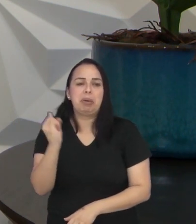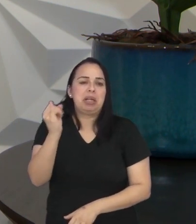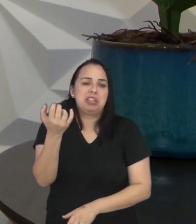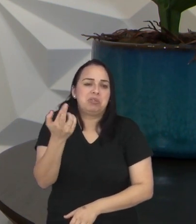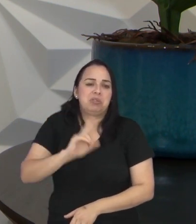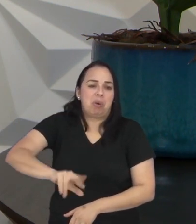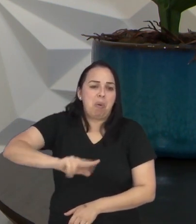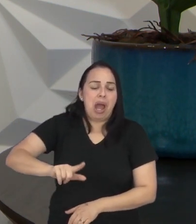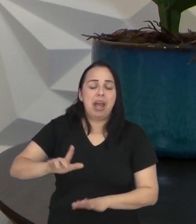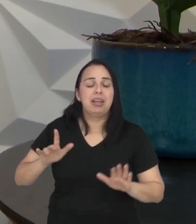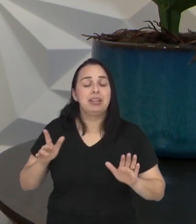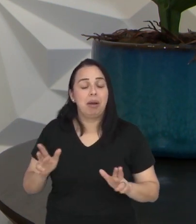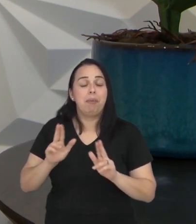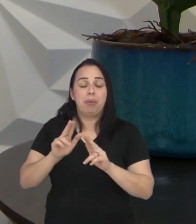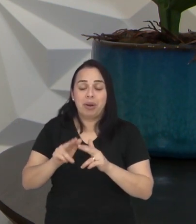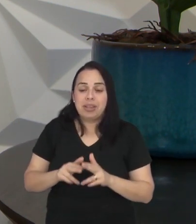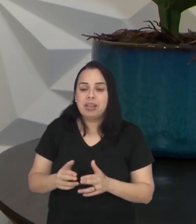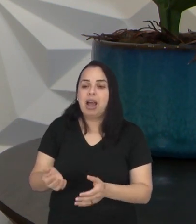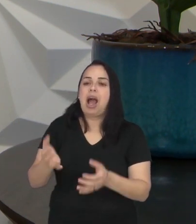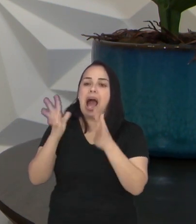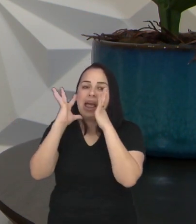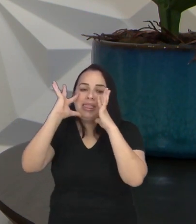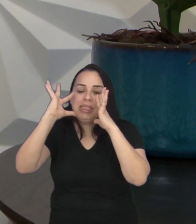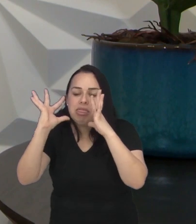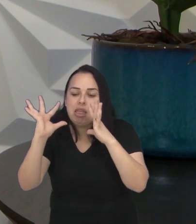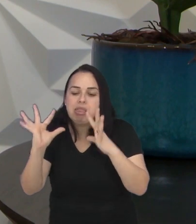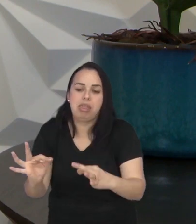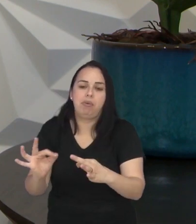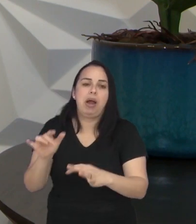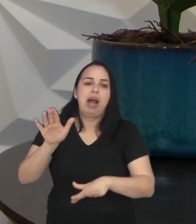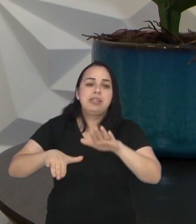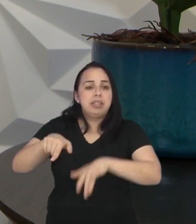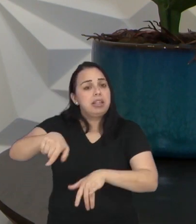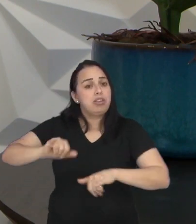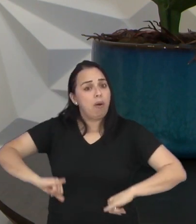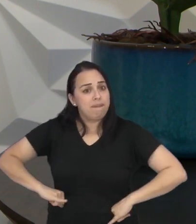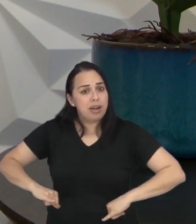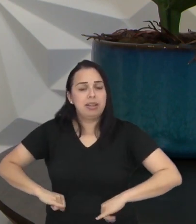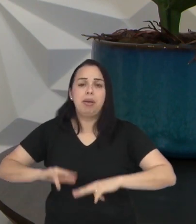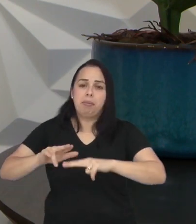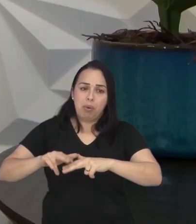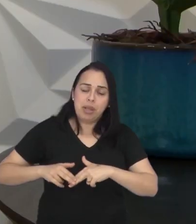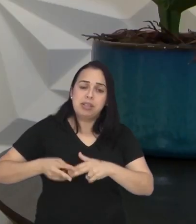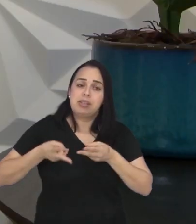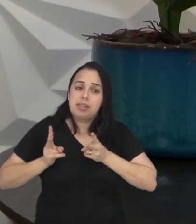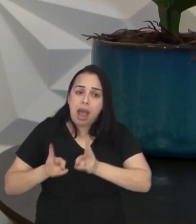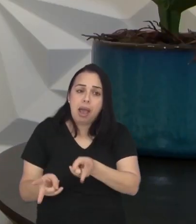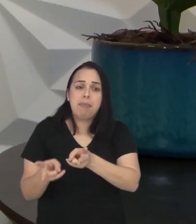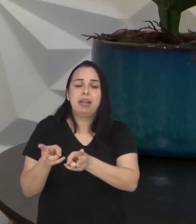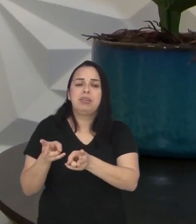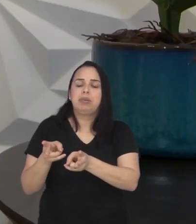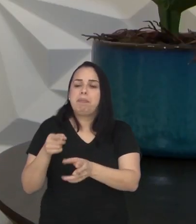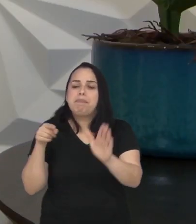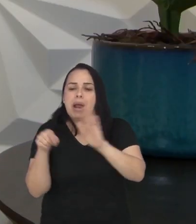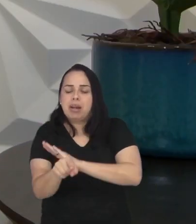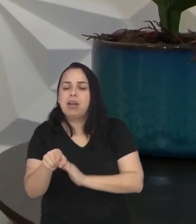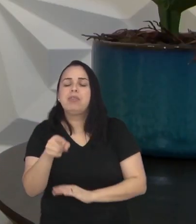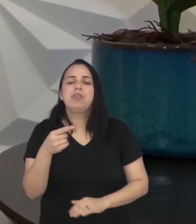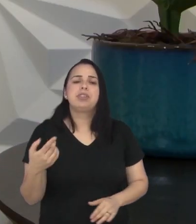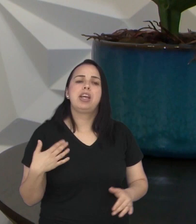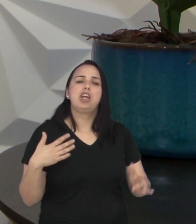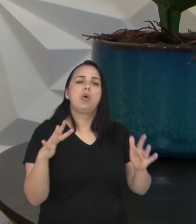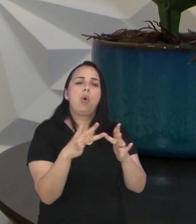eu preciso ter respeito por ela. A gente pode ser divergente nas nossas opiniões, mas o respeito é fundamental para